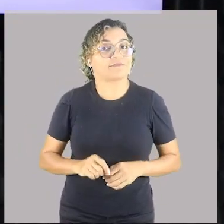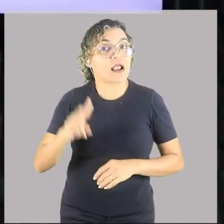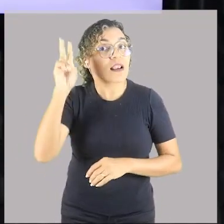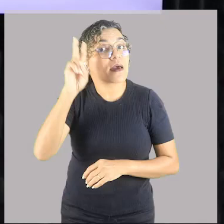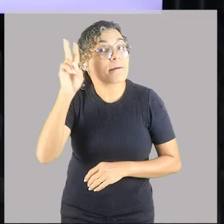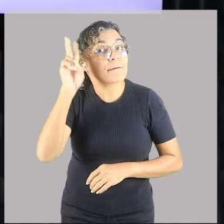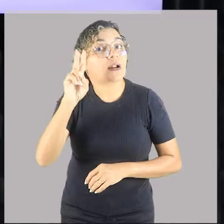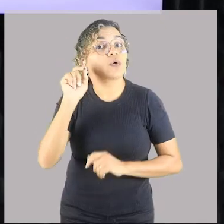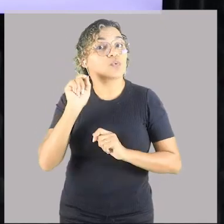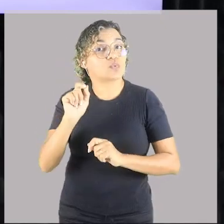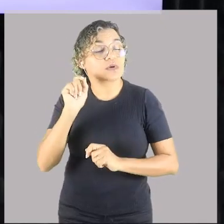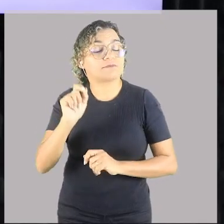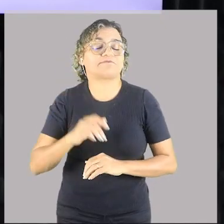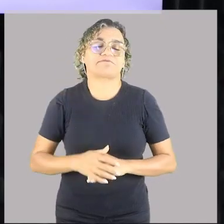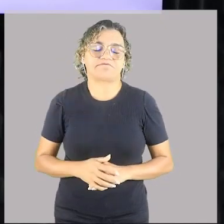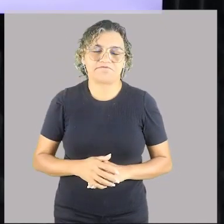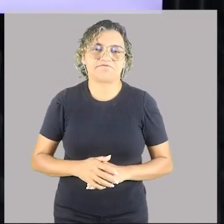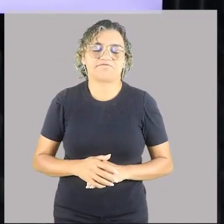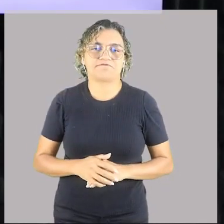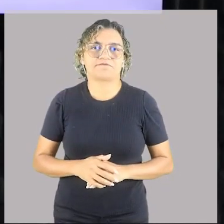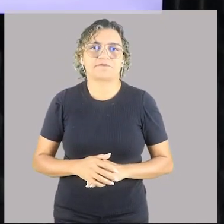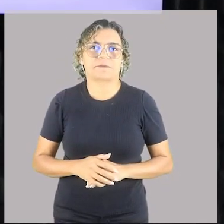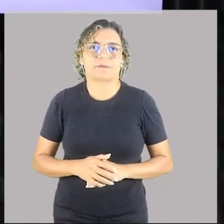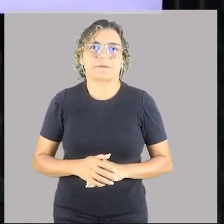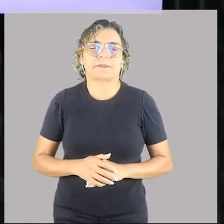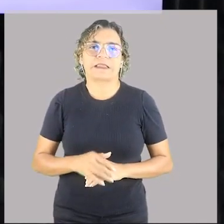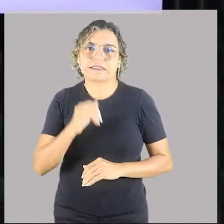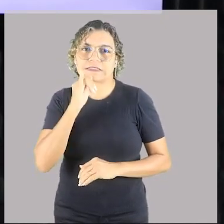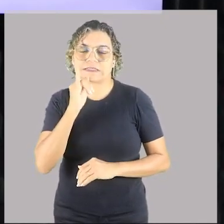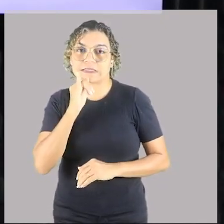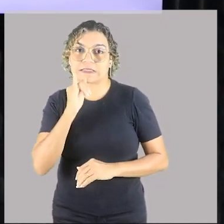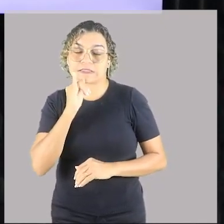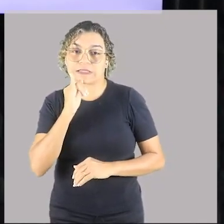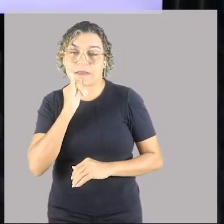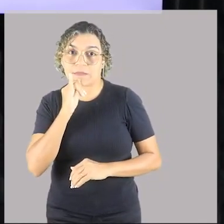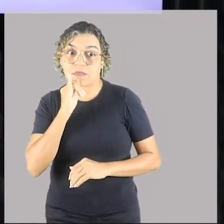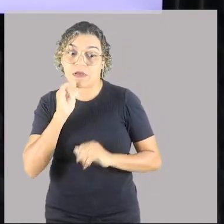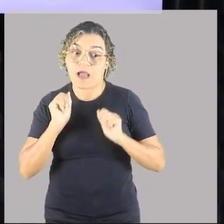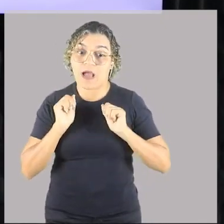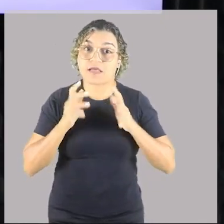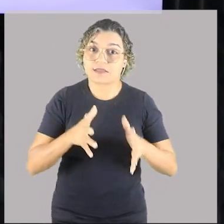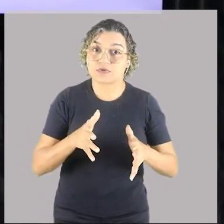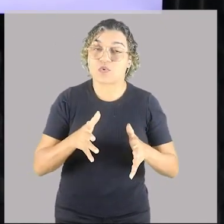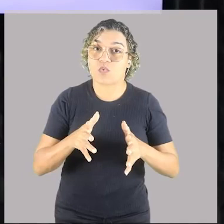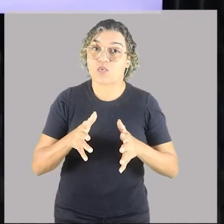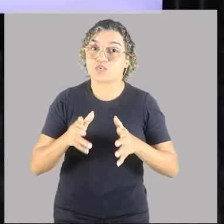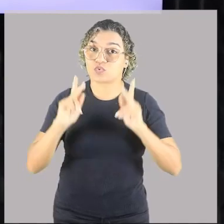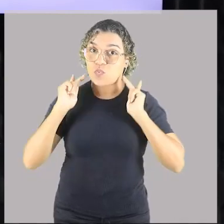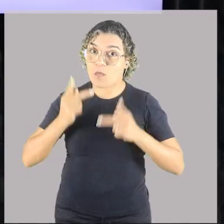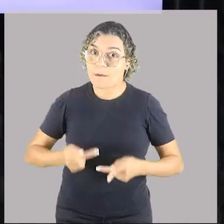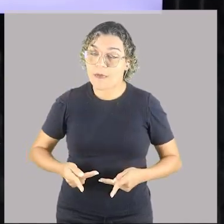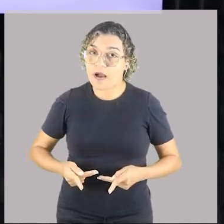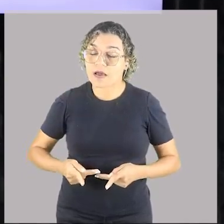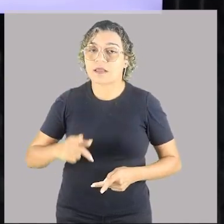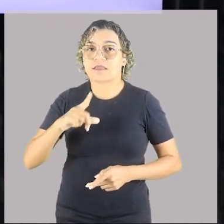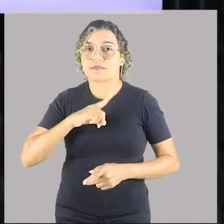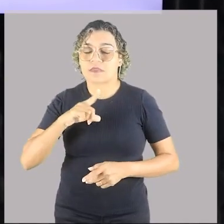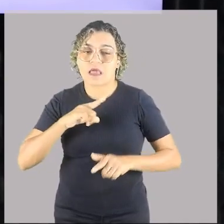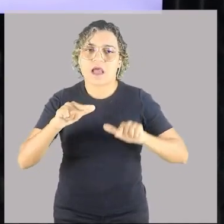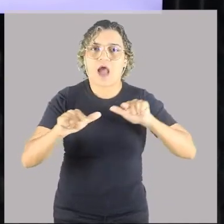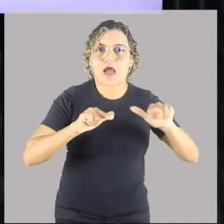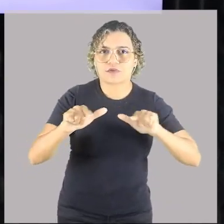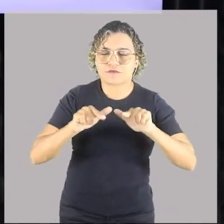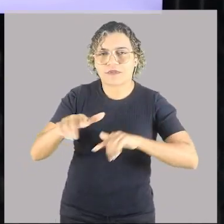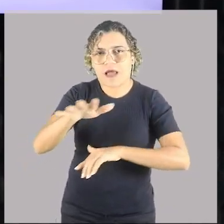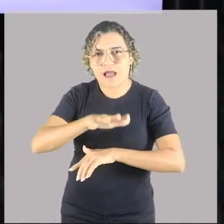vale aqui, recapitular, que tais interferências antropogênicas, elas são fruto de diversas